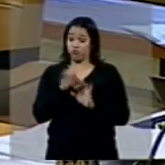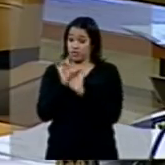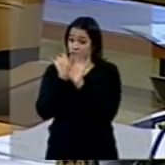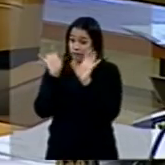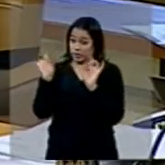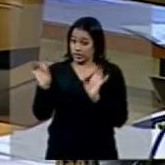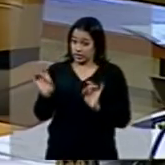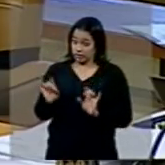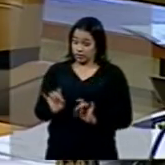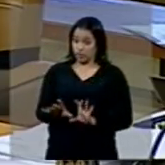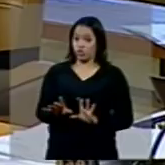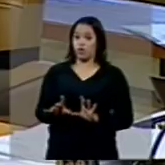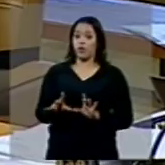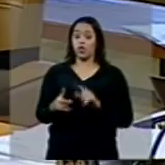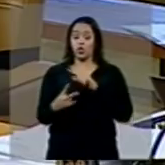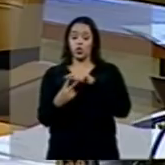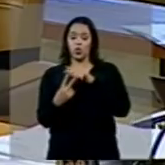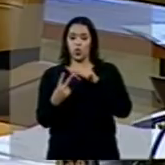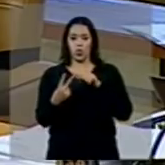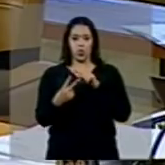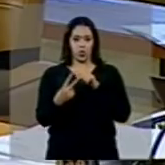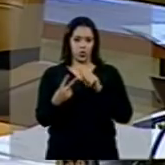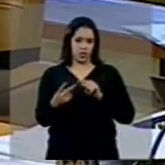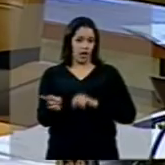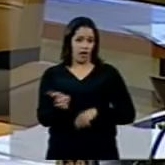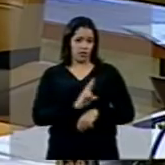especialmente por duas razões